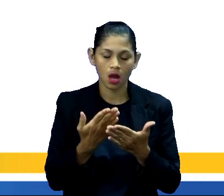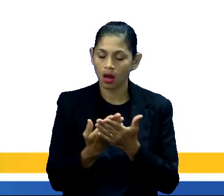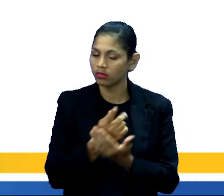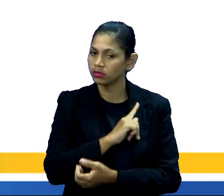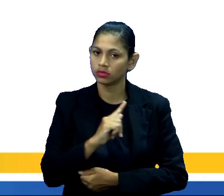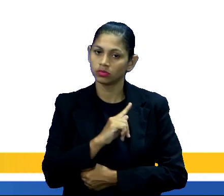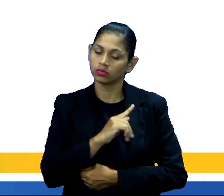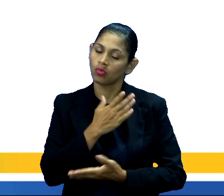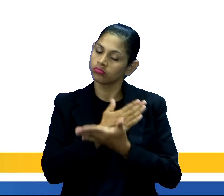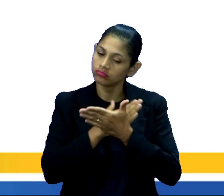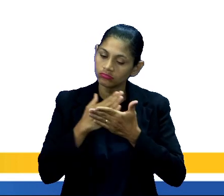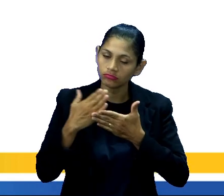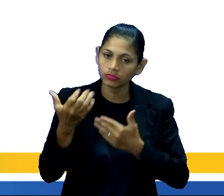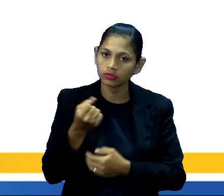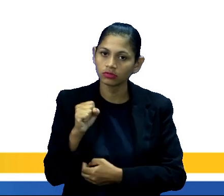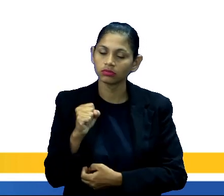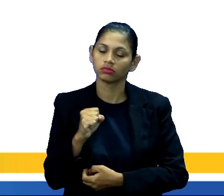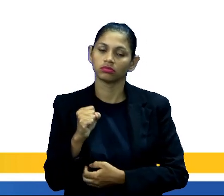ponto.